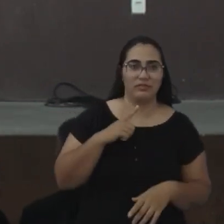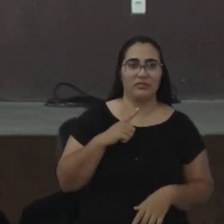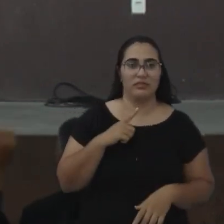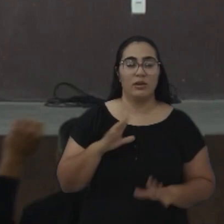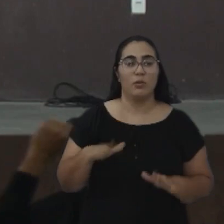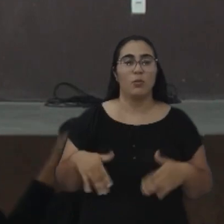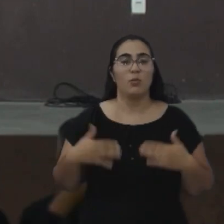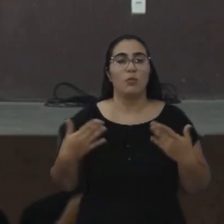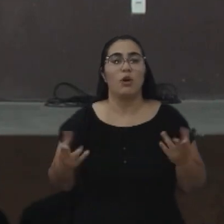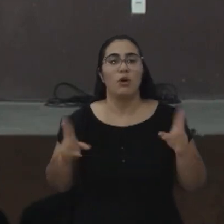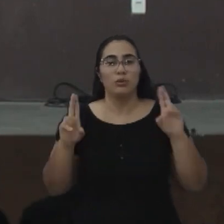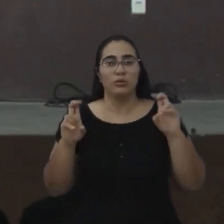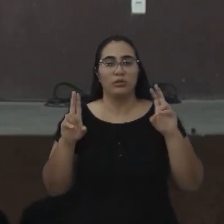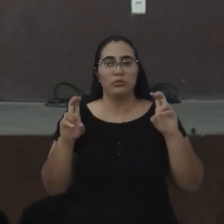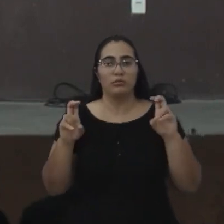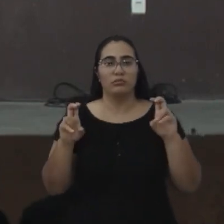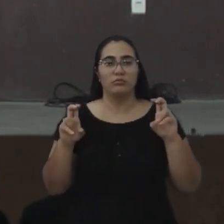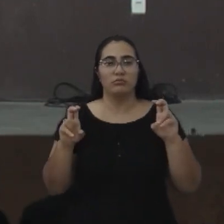Qual é o tema adorado?